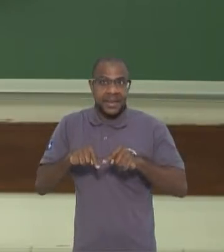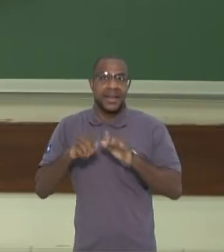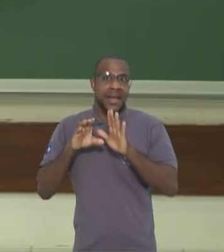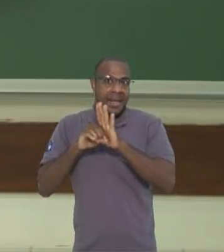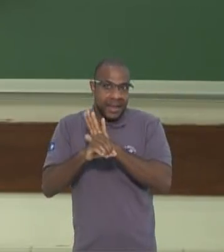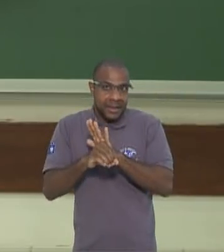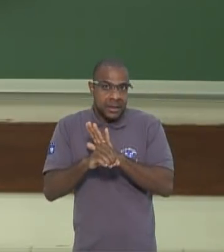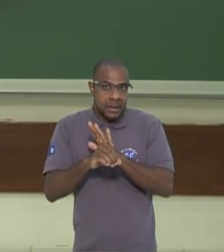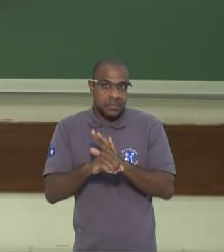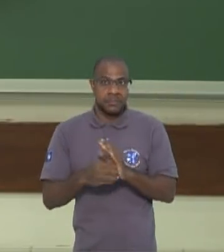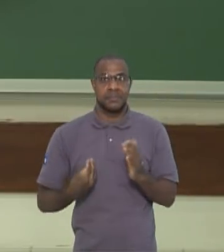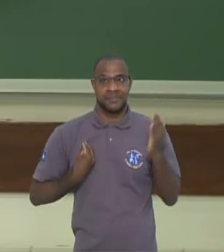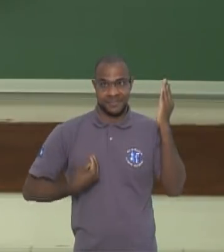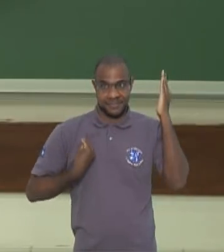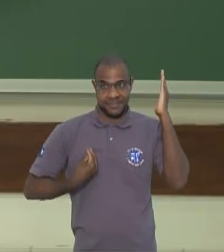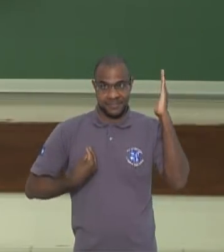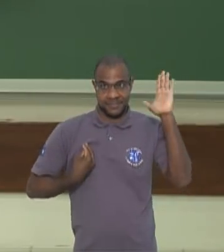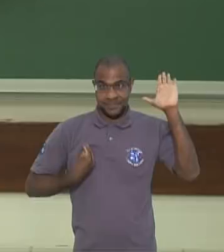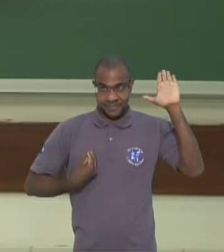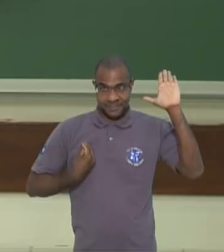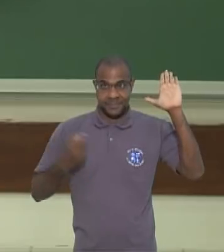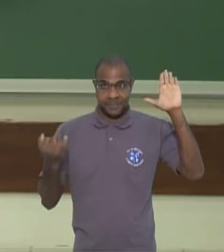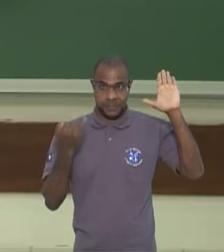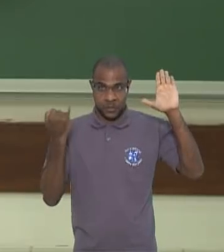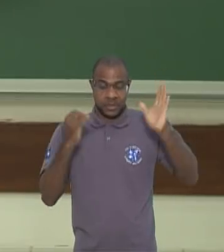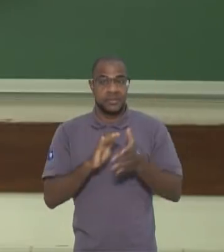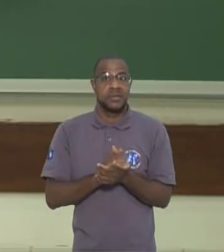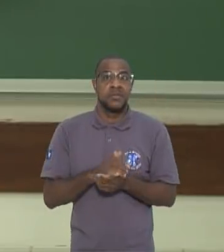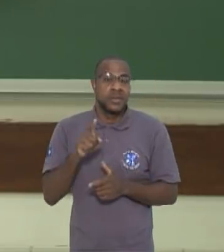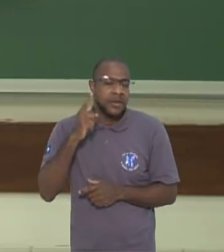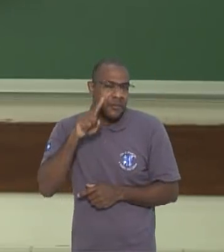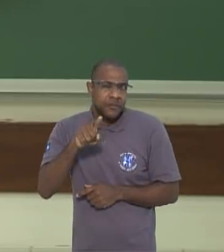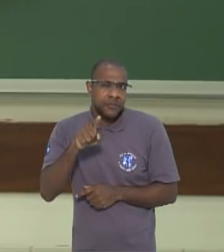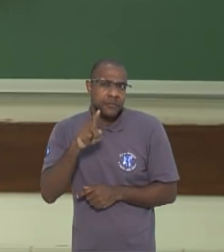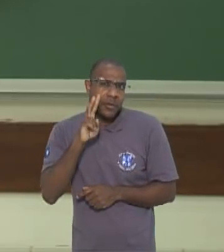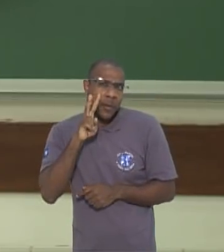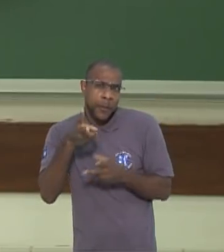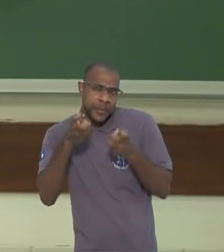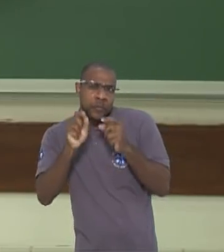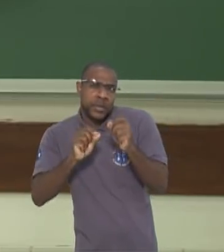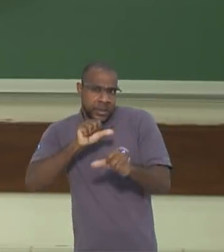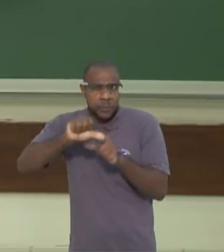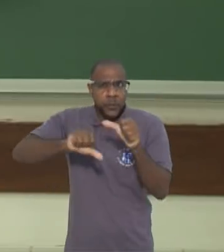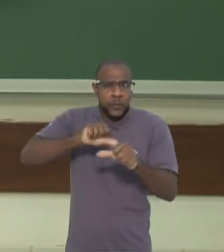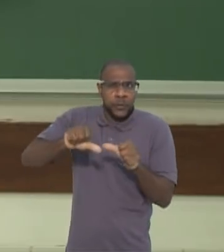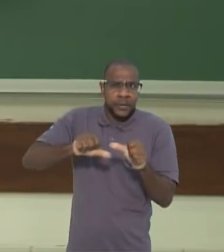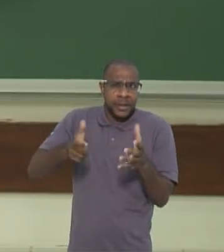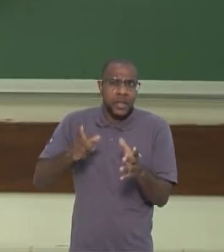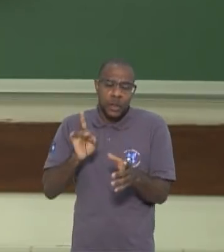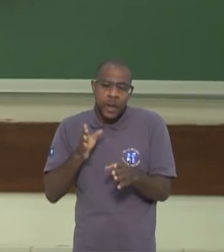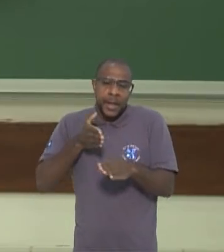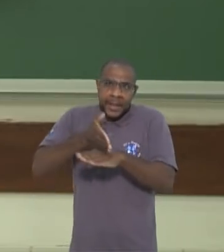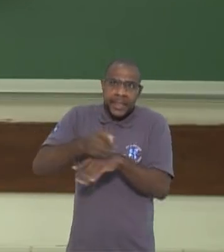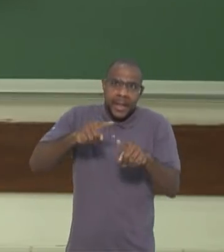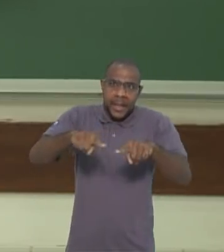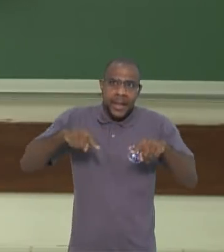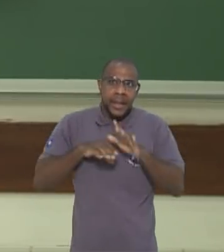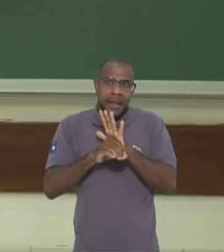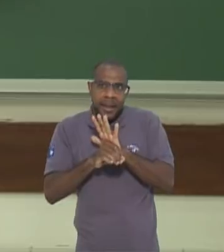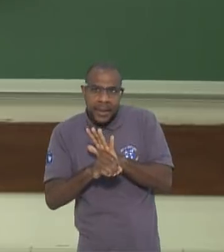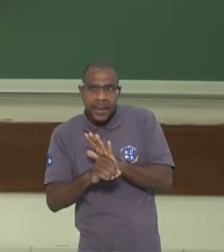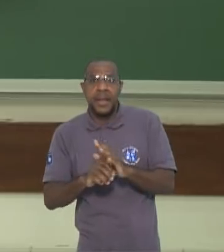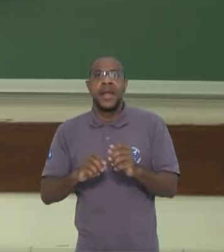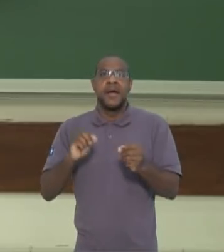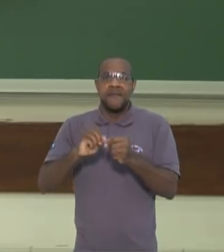vocês. Vocês viram que mudou, né? Que é só clicar lá no primeiro link, acessar, responder a pergunta que está lá e pronto, vocês já confirmaram a presença, já